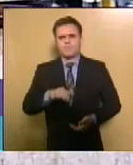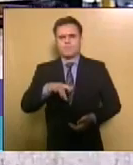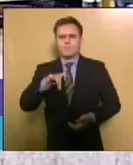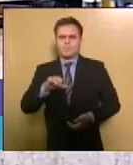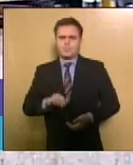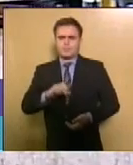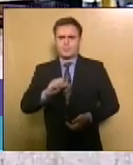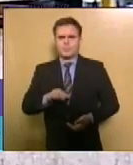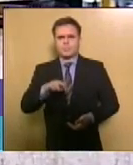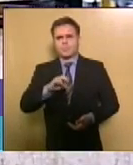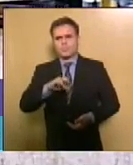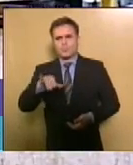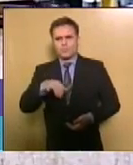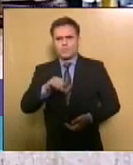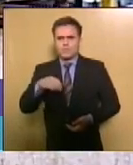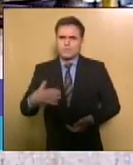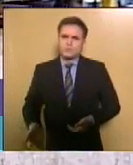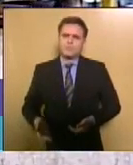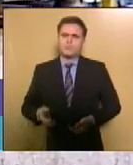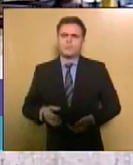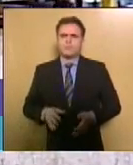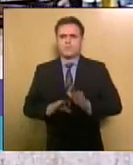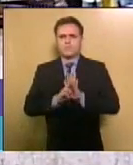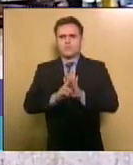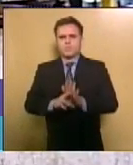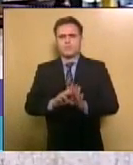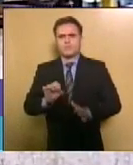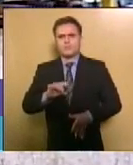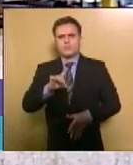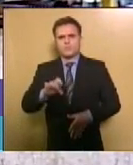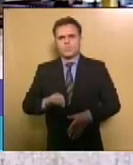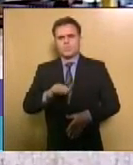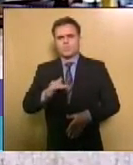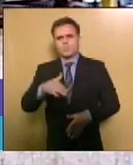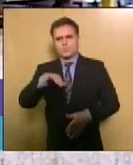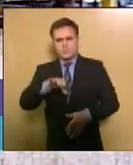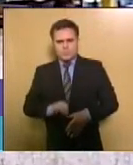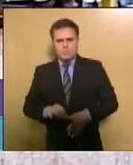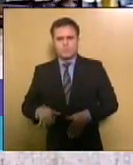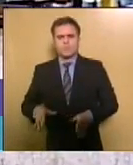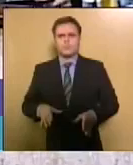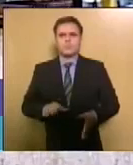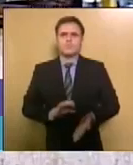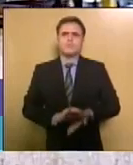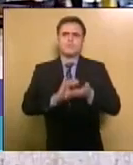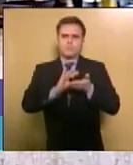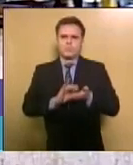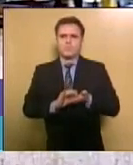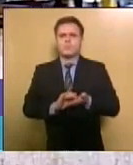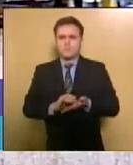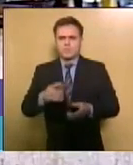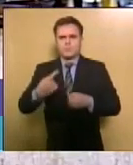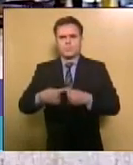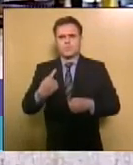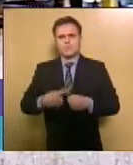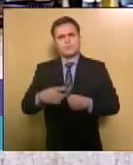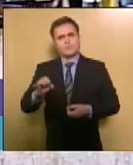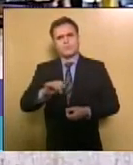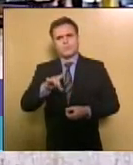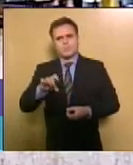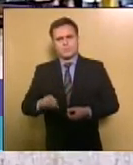representando creas de São Francisco conselho tutel do Município de São Francisco